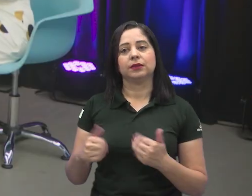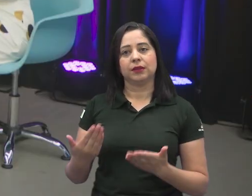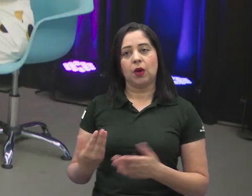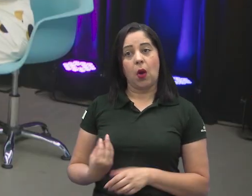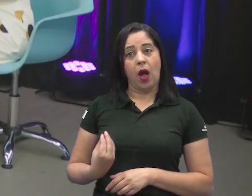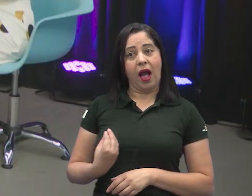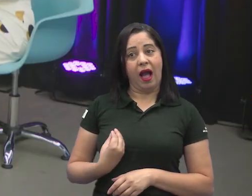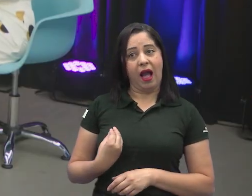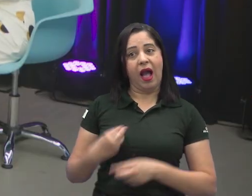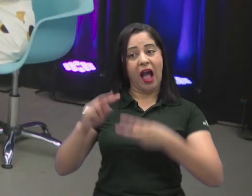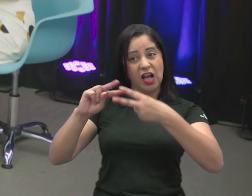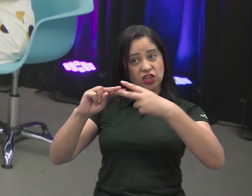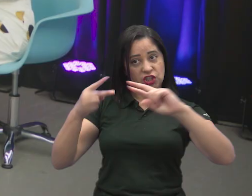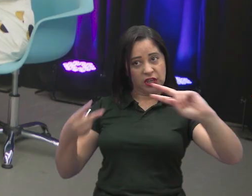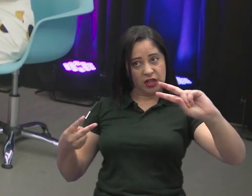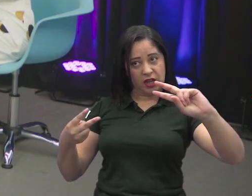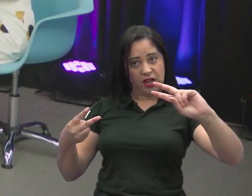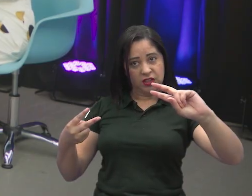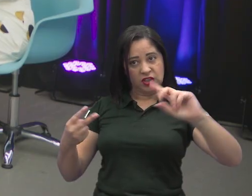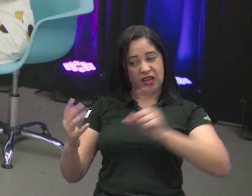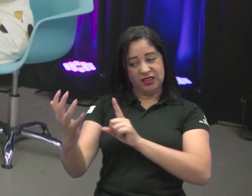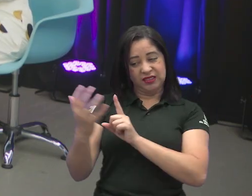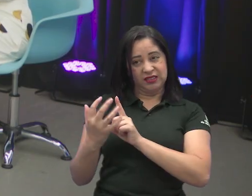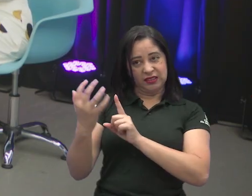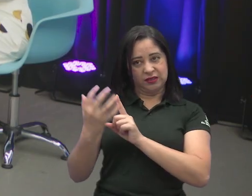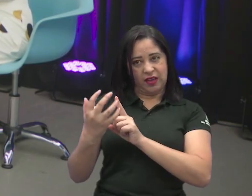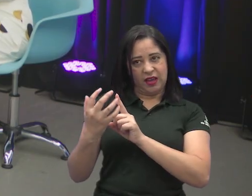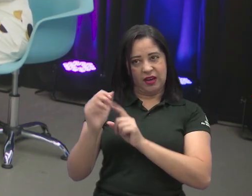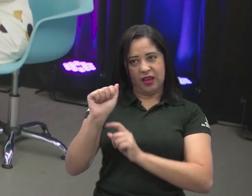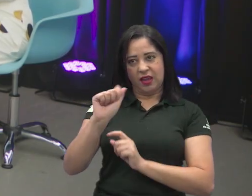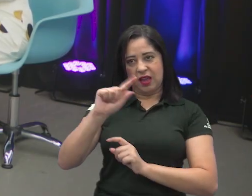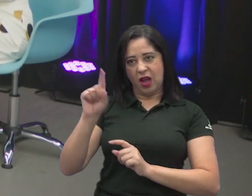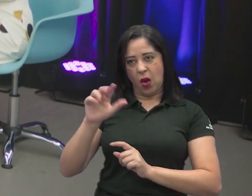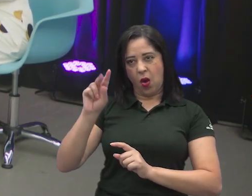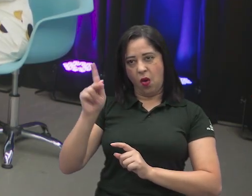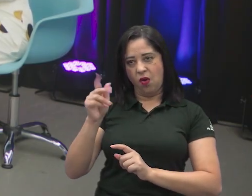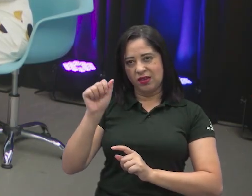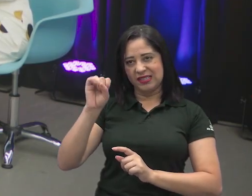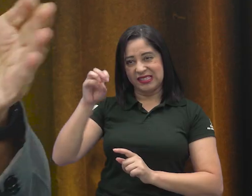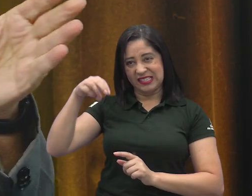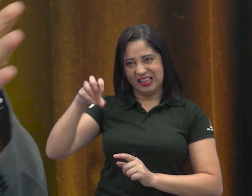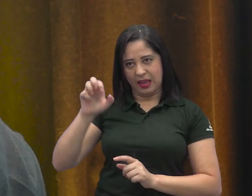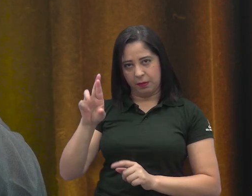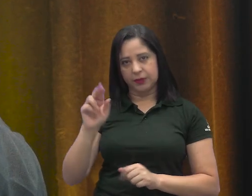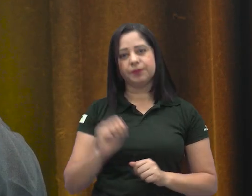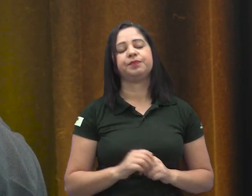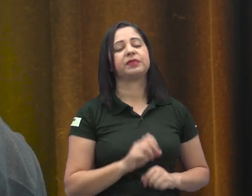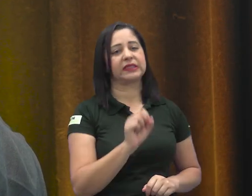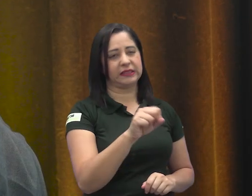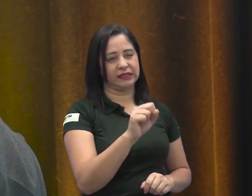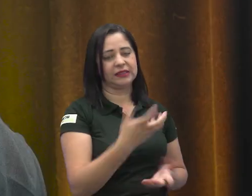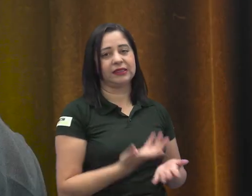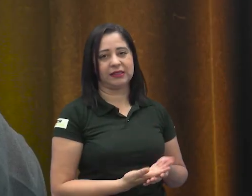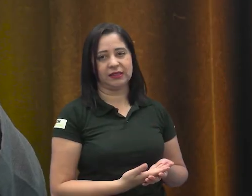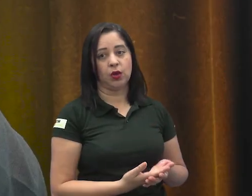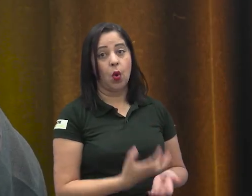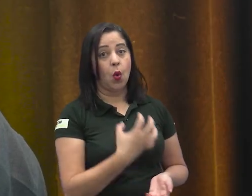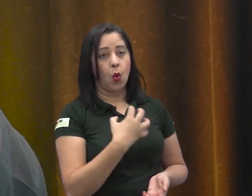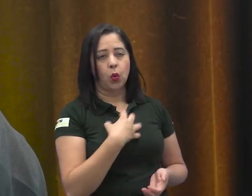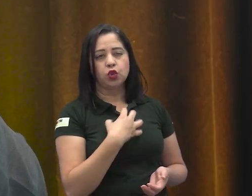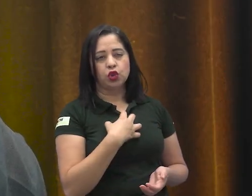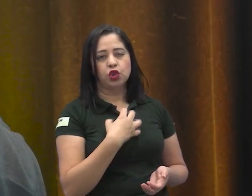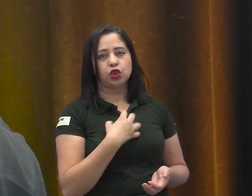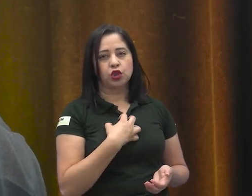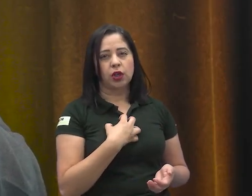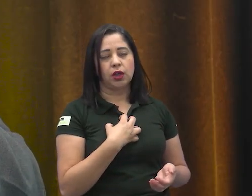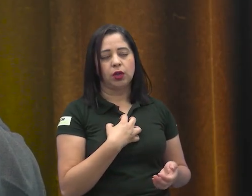e a genética, elas interferem no desenvolvimento do Alzheimer? Sim. O estilo de vida hoje,